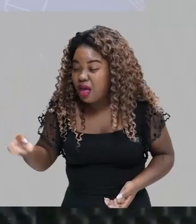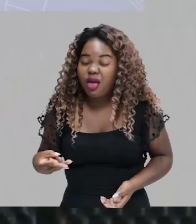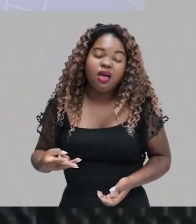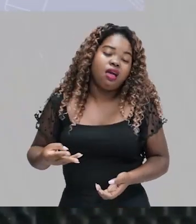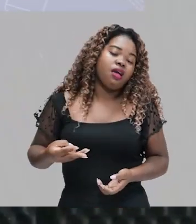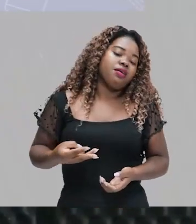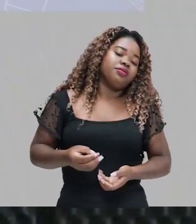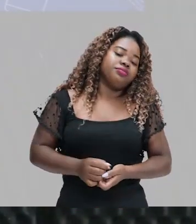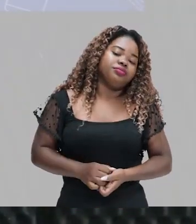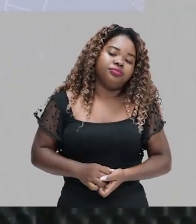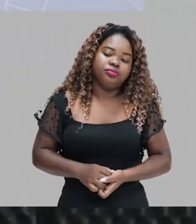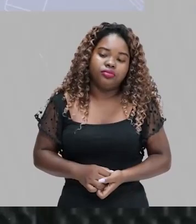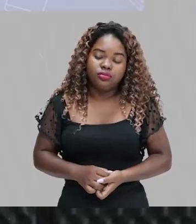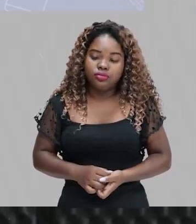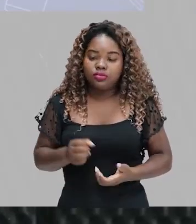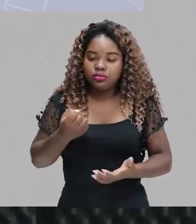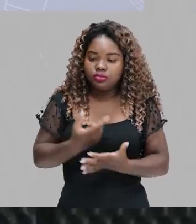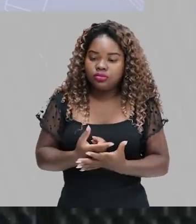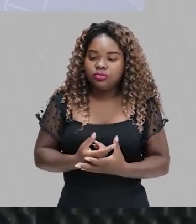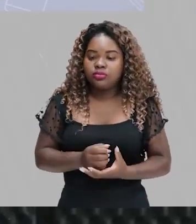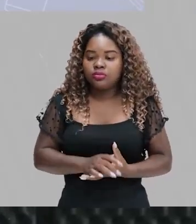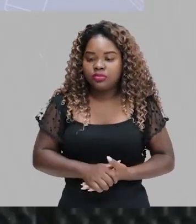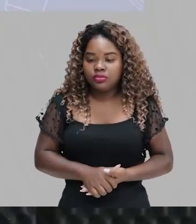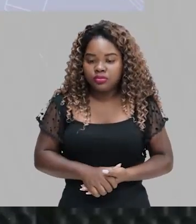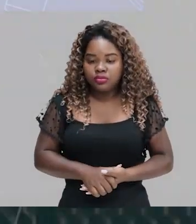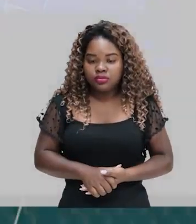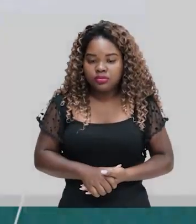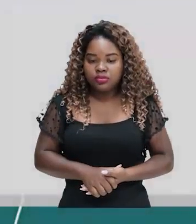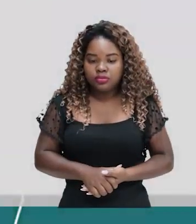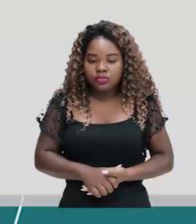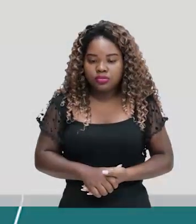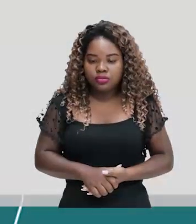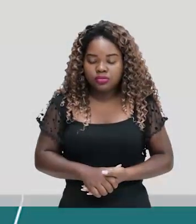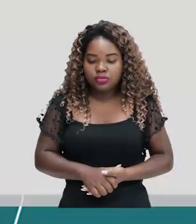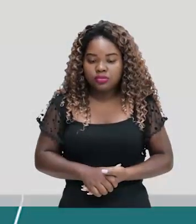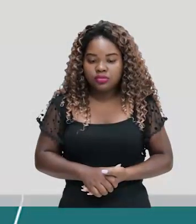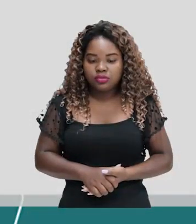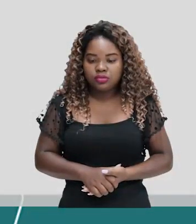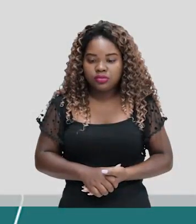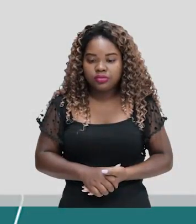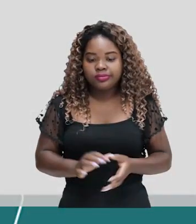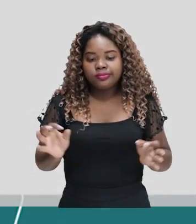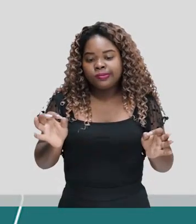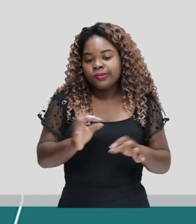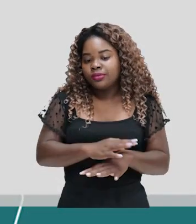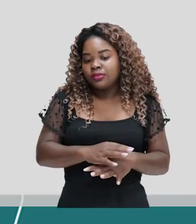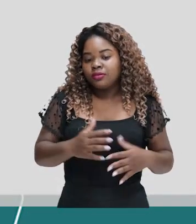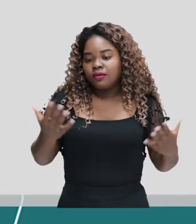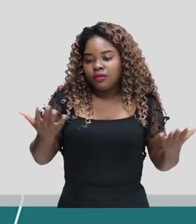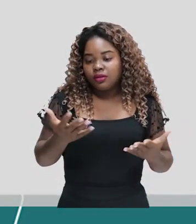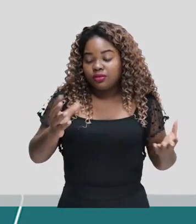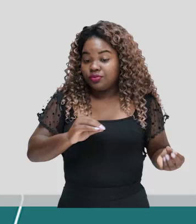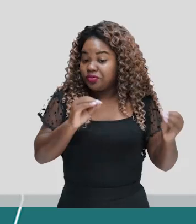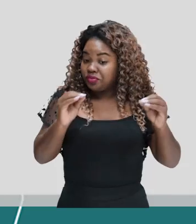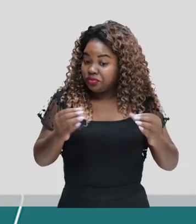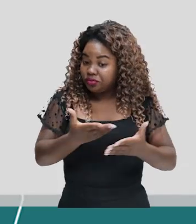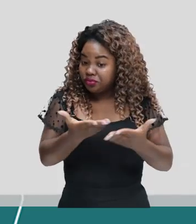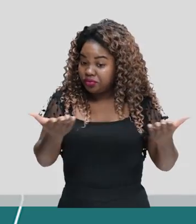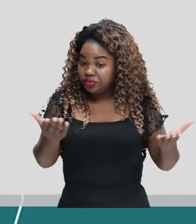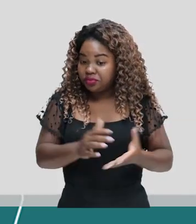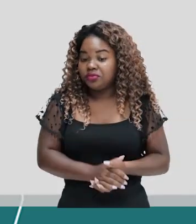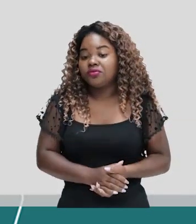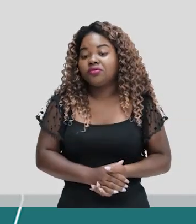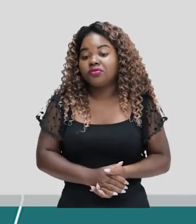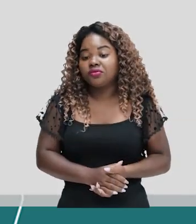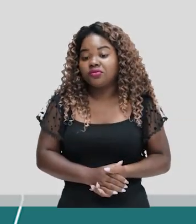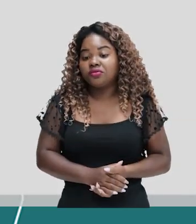isso, né? Mas foi vendido. E ele ainda comprou parcelado, se não me engano. Bom, eu vou jogar aqui a bomba para vocês. Essa aqui é uma das